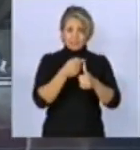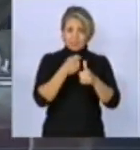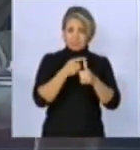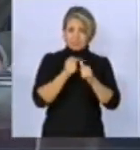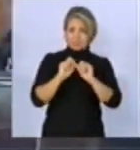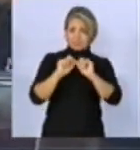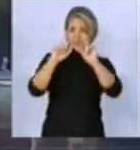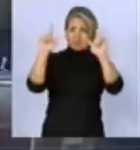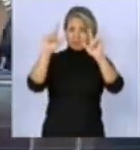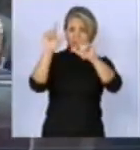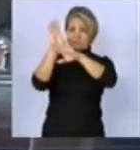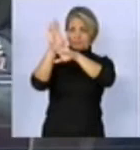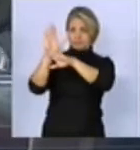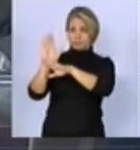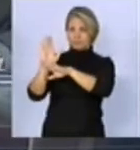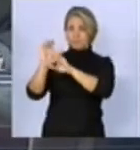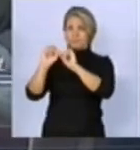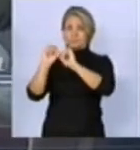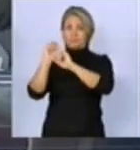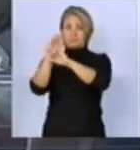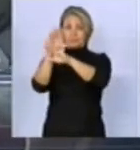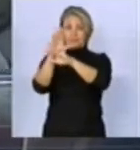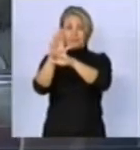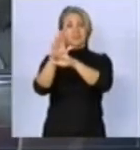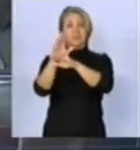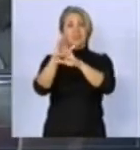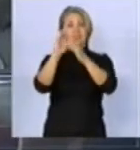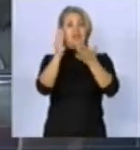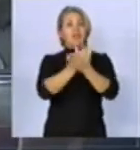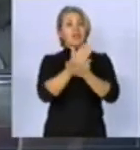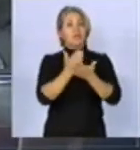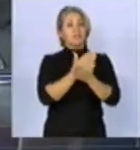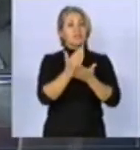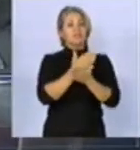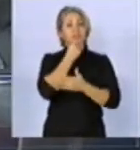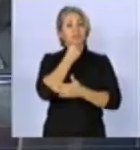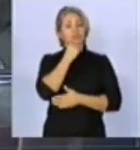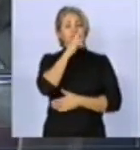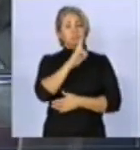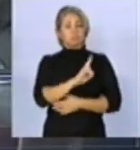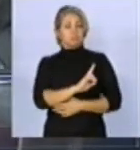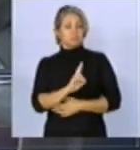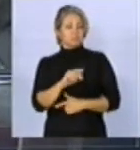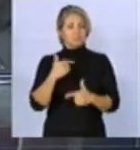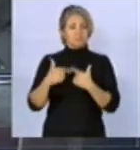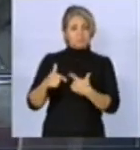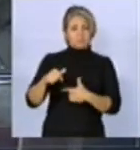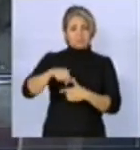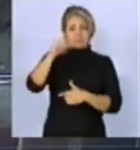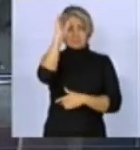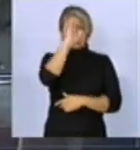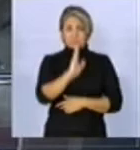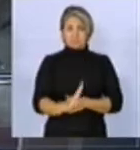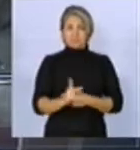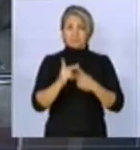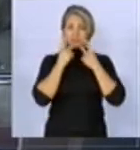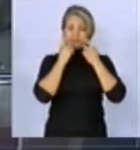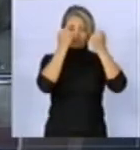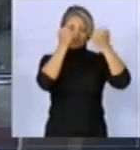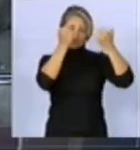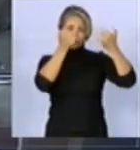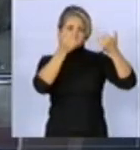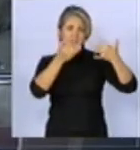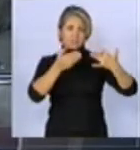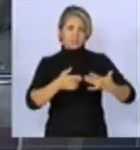primeiro slide que eu tô projetando aí é um livro de um frade que trabalhou aqui no Brasil ele descreve